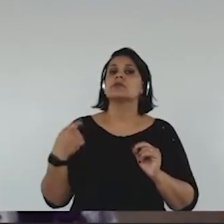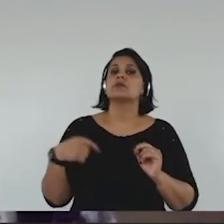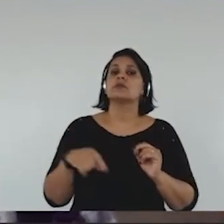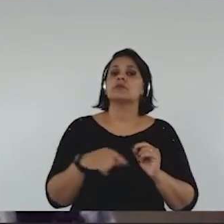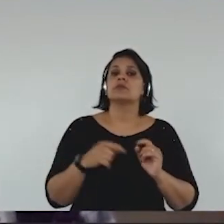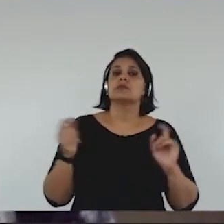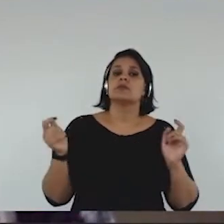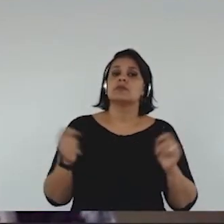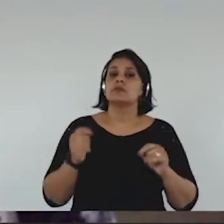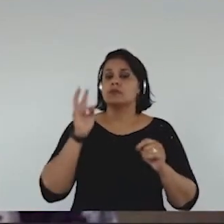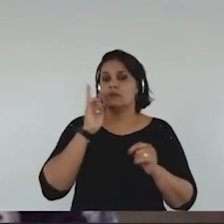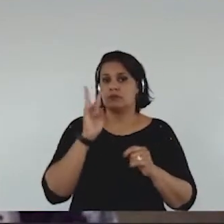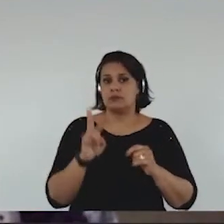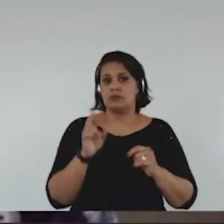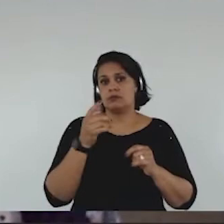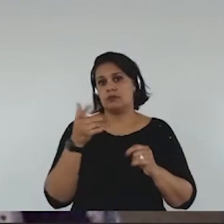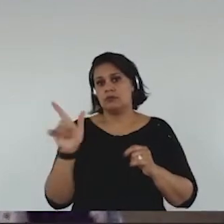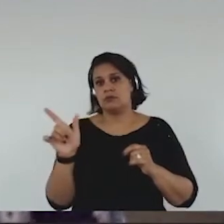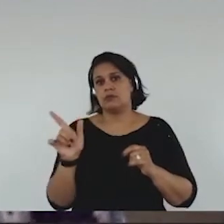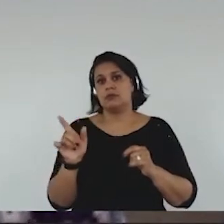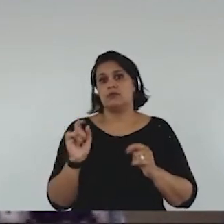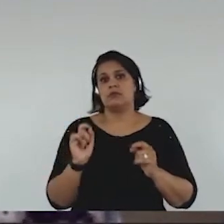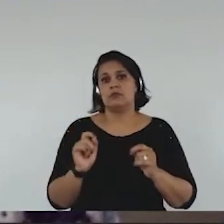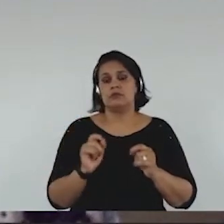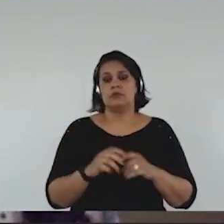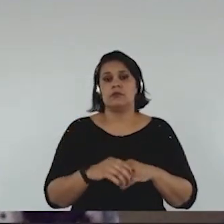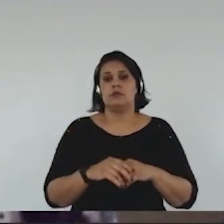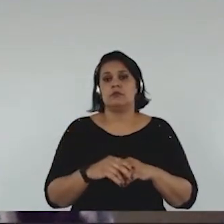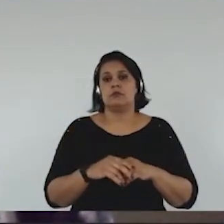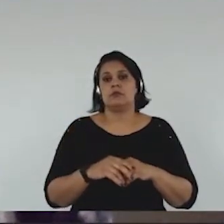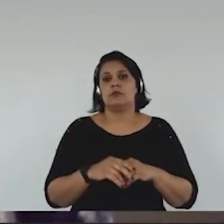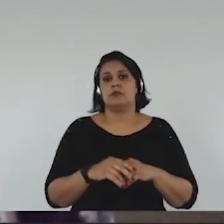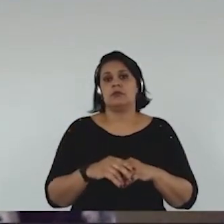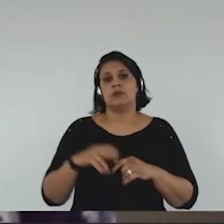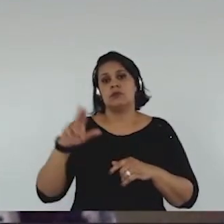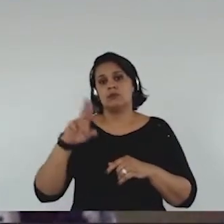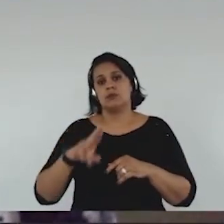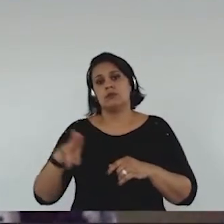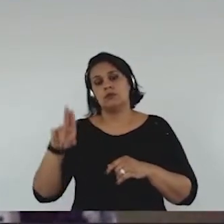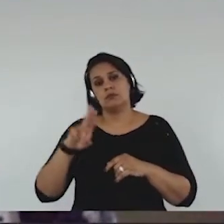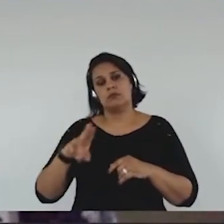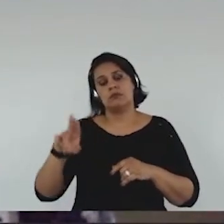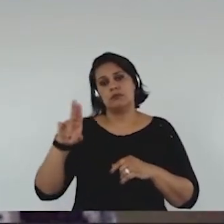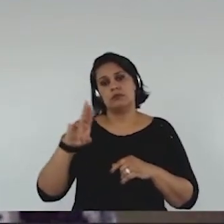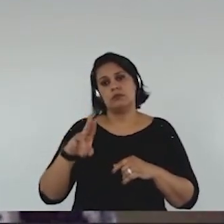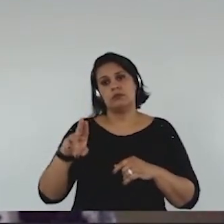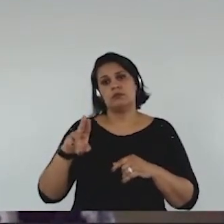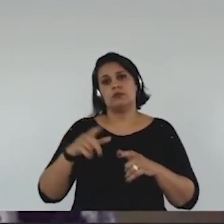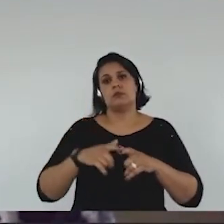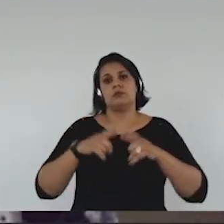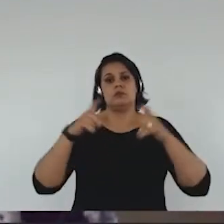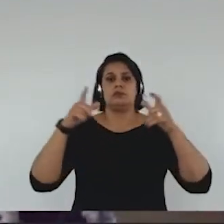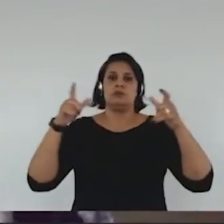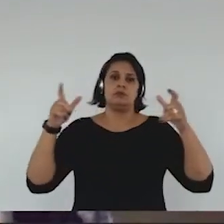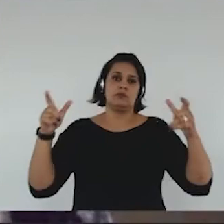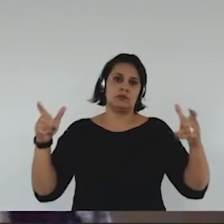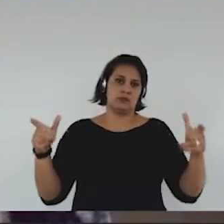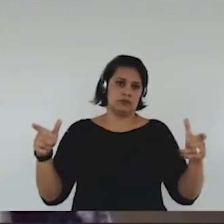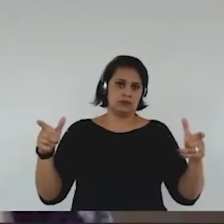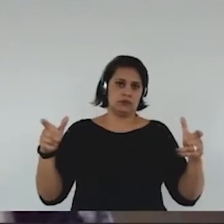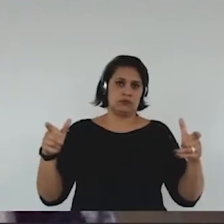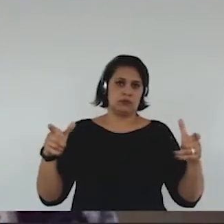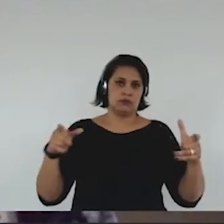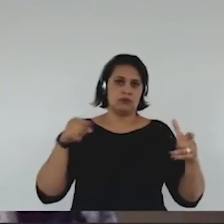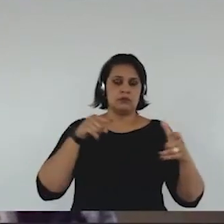no momento subsequente uma utilização em larga medida das